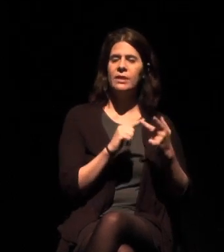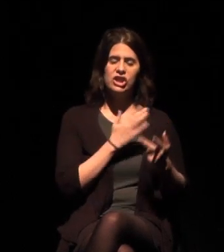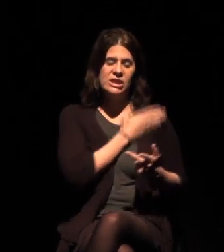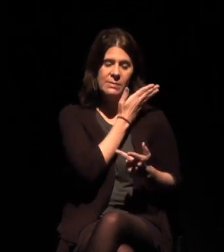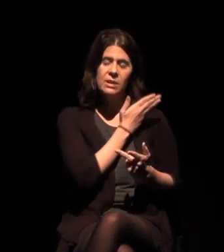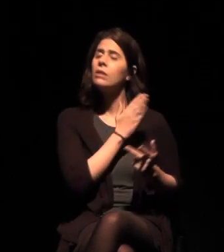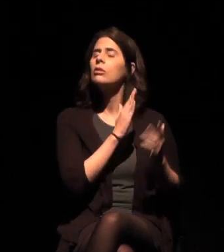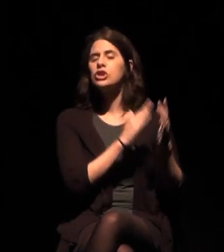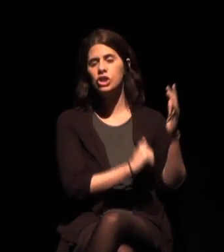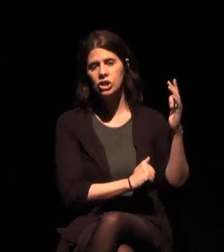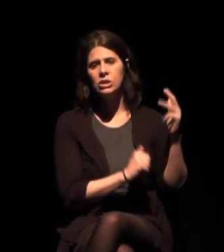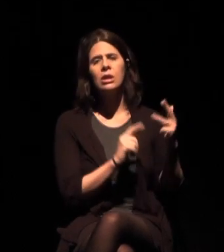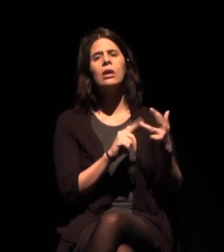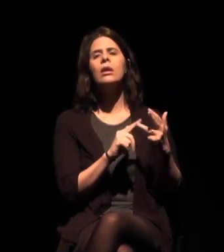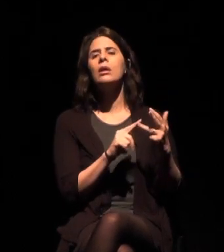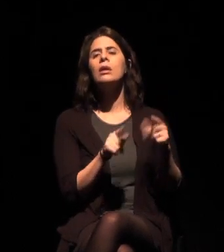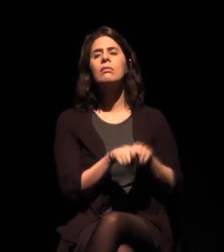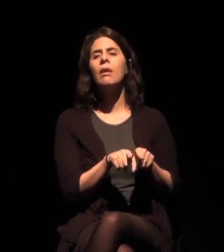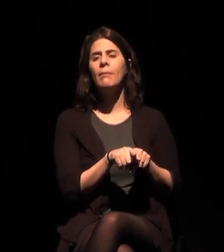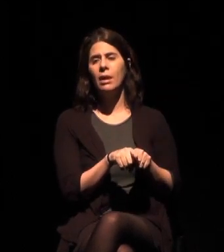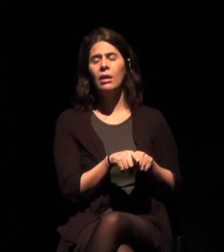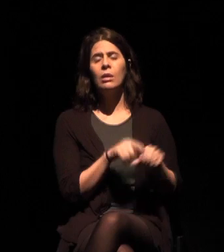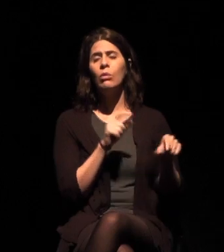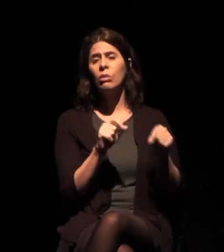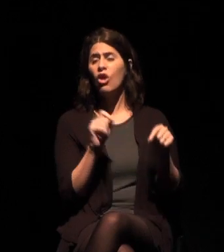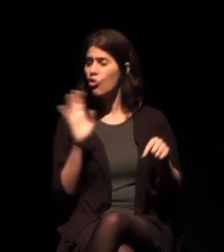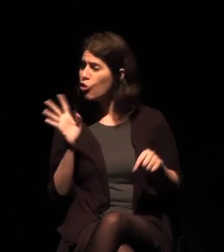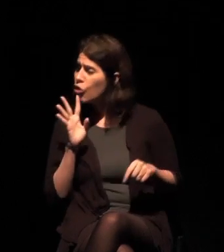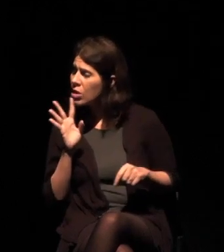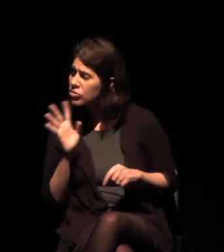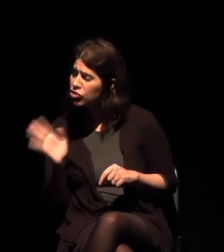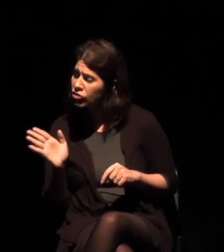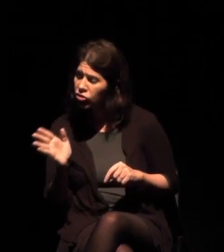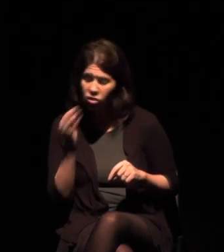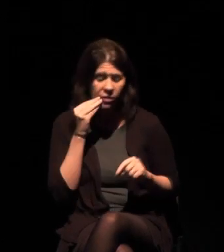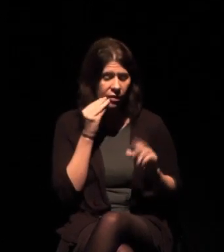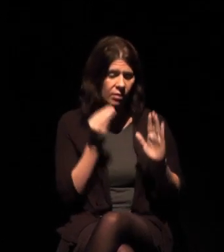transferir é isso que se que se pretende fazer é bom